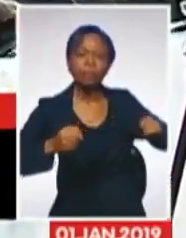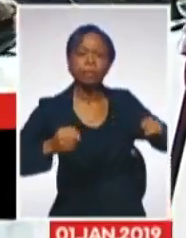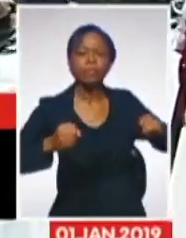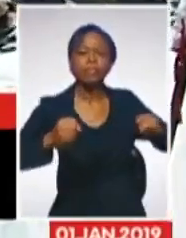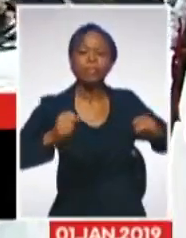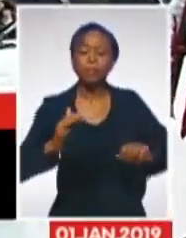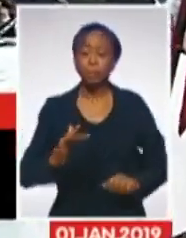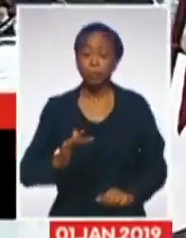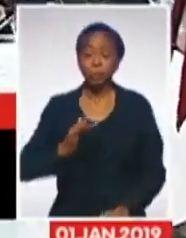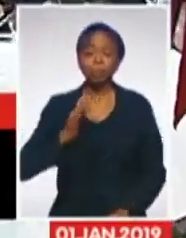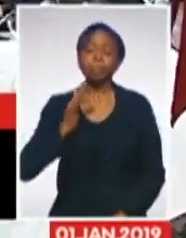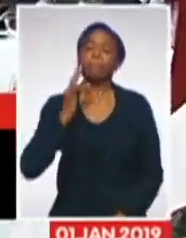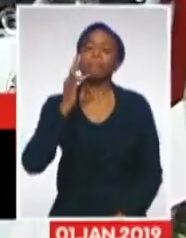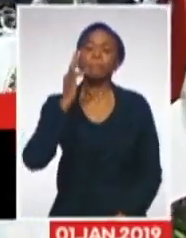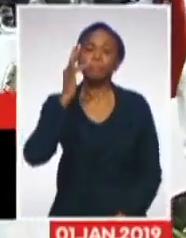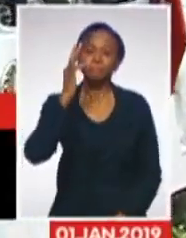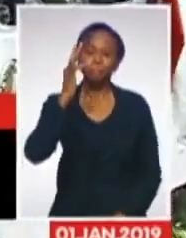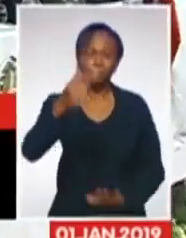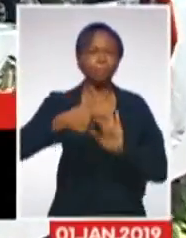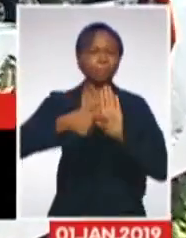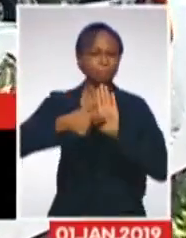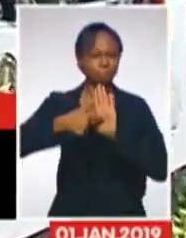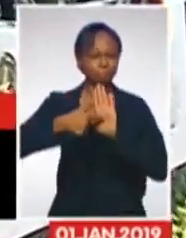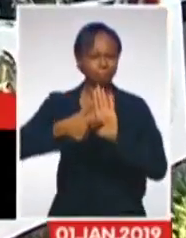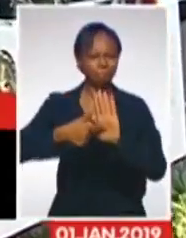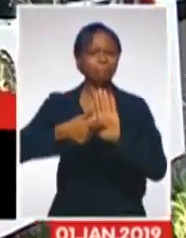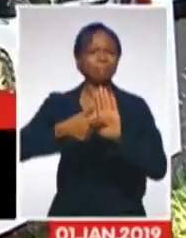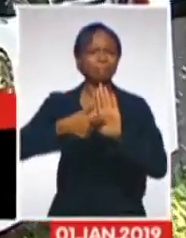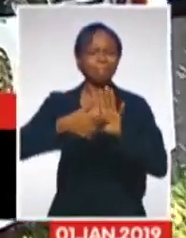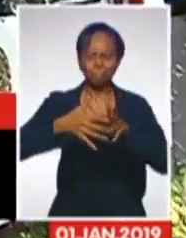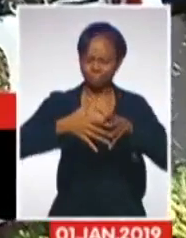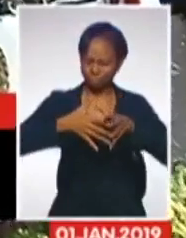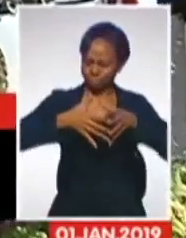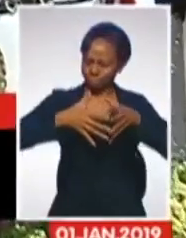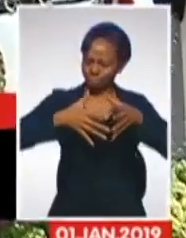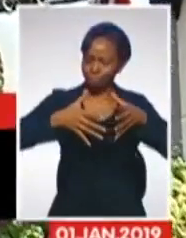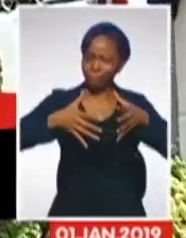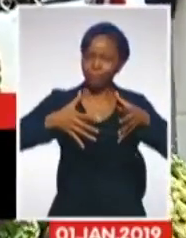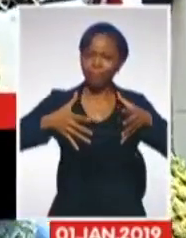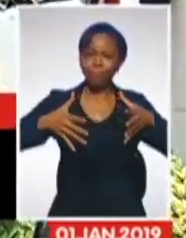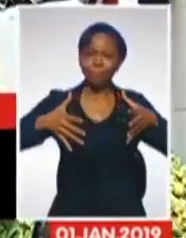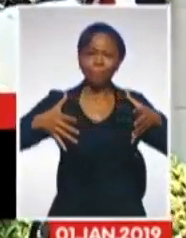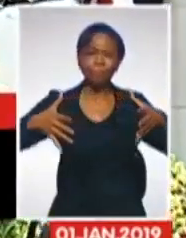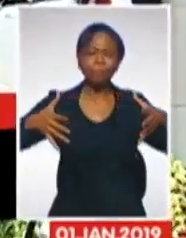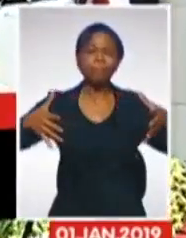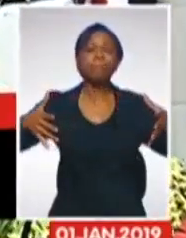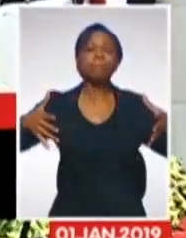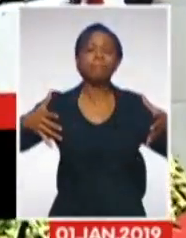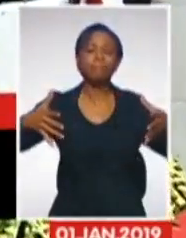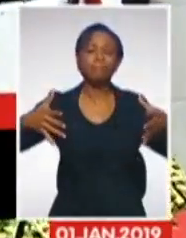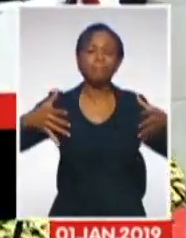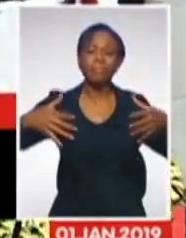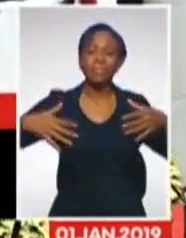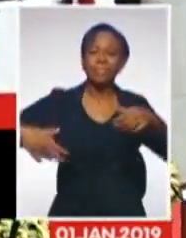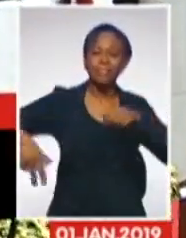colosso. Se o teu futuro espelha essa grandeza,